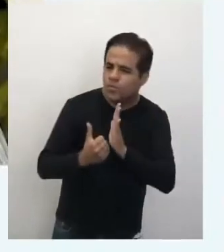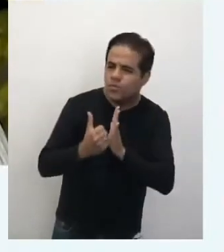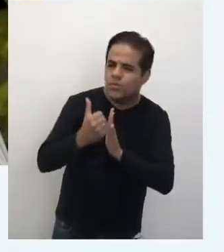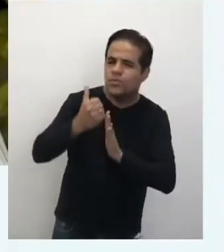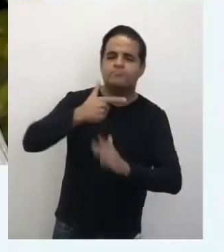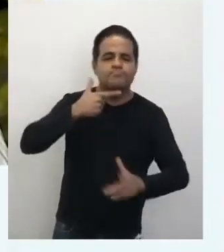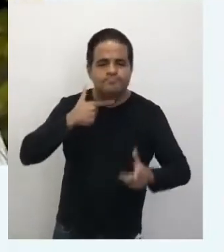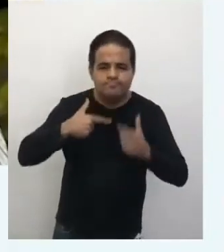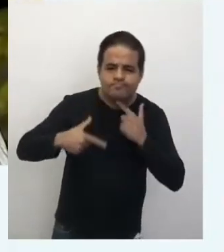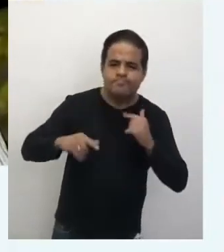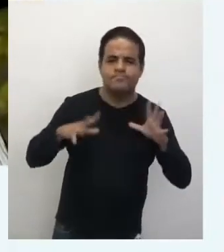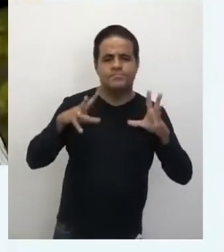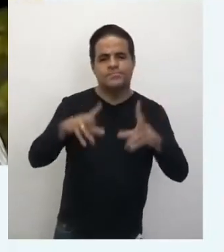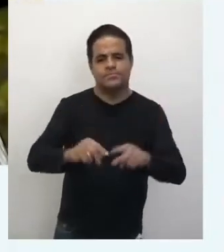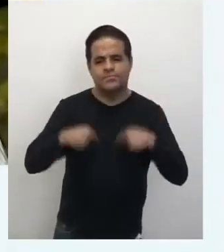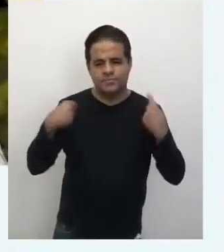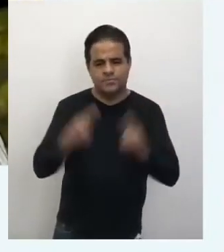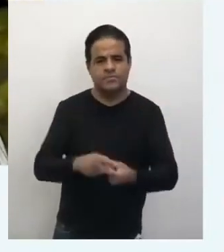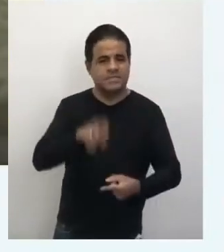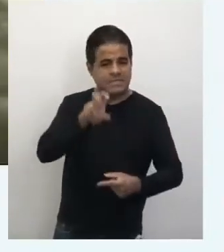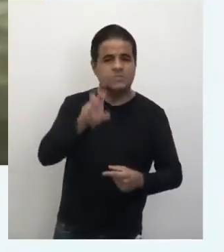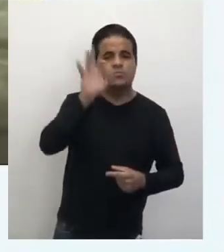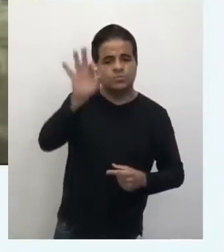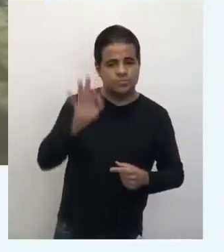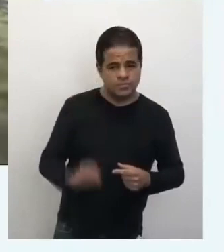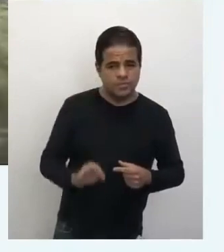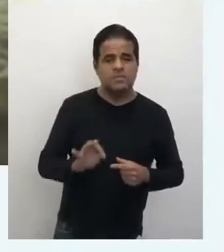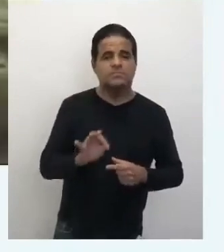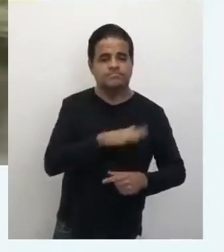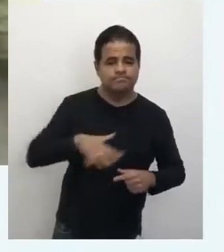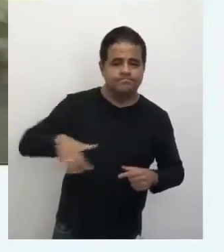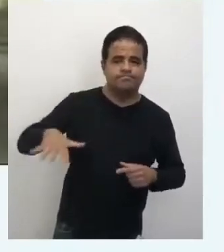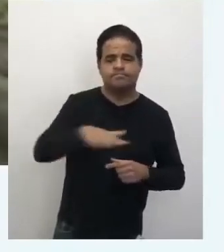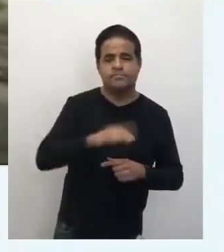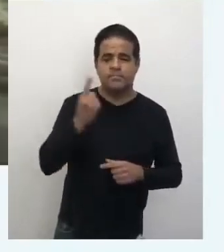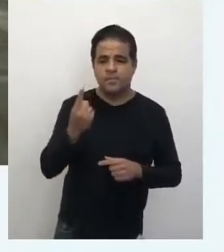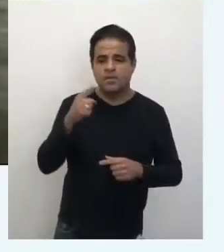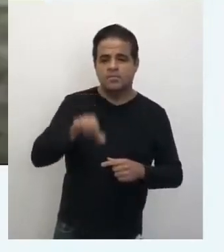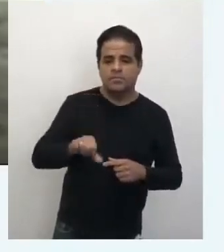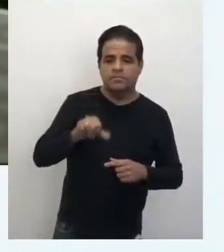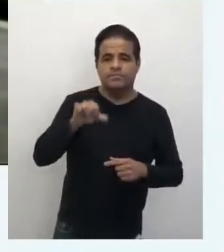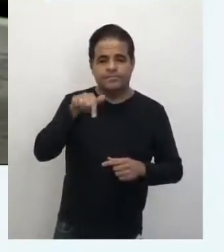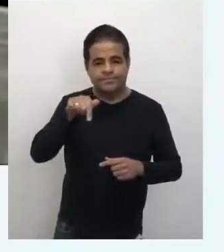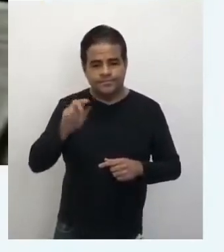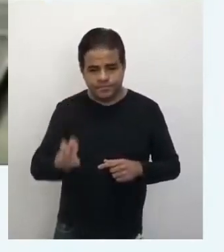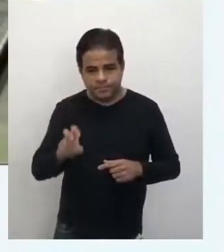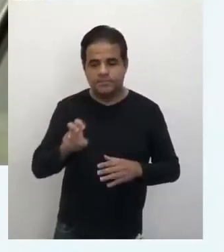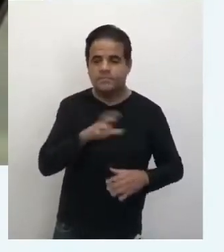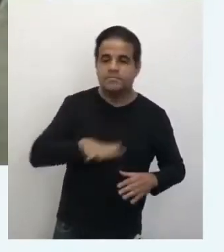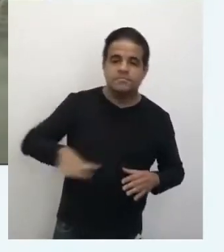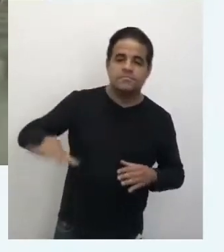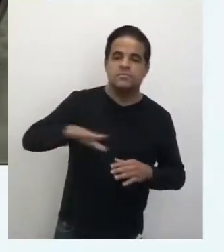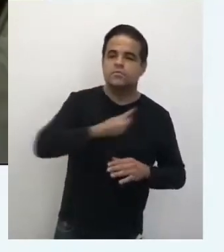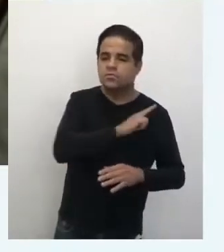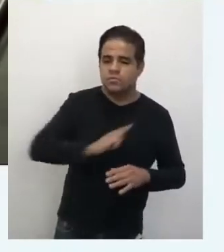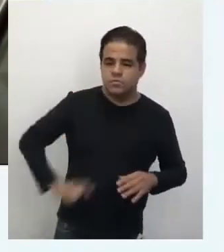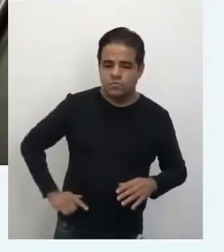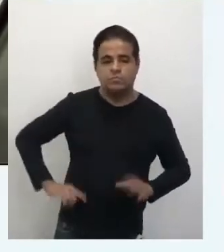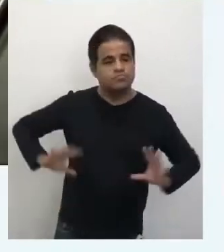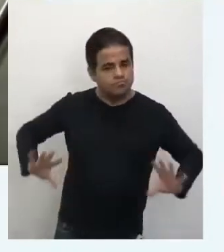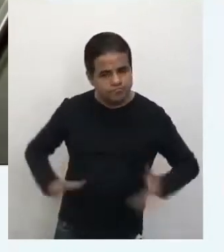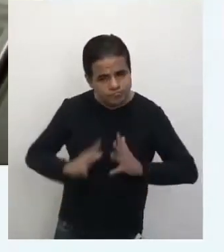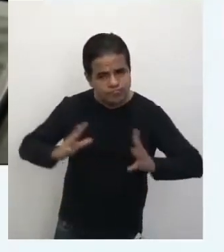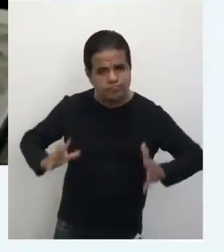é desejado por todo mundo, em torno de 5%. Desde 1975, os governos promovem estudos